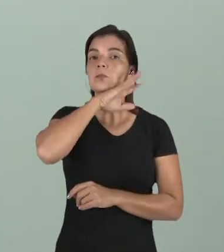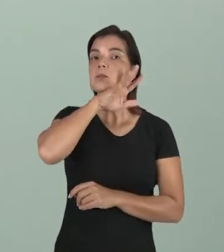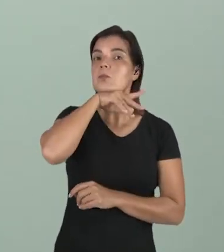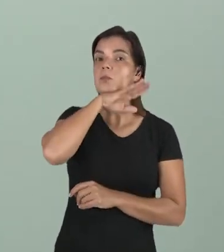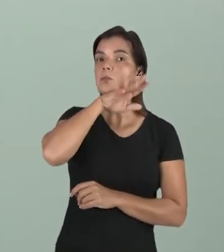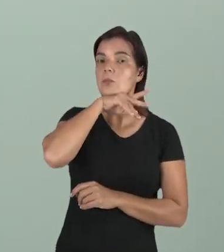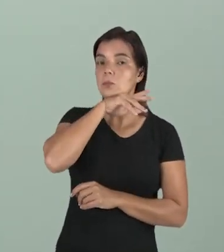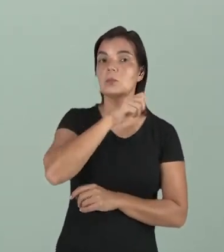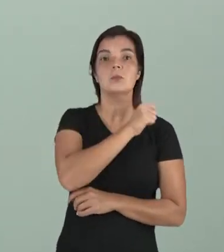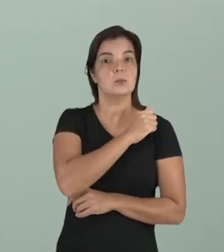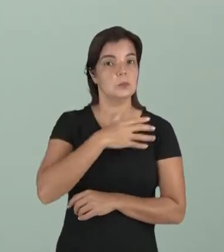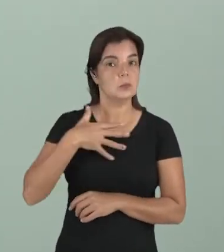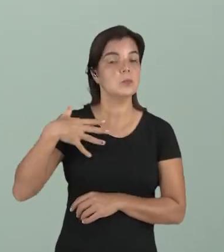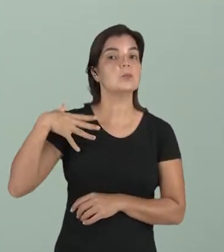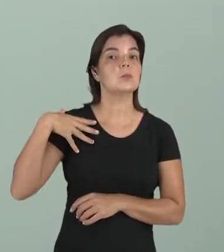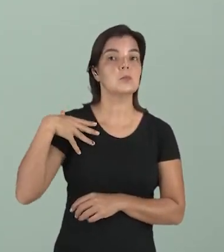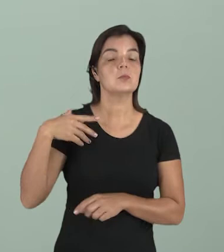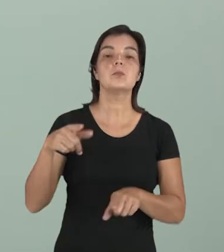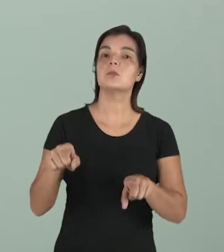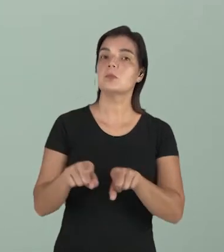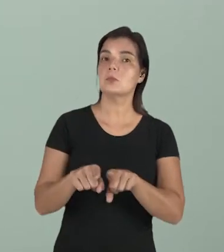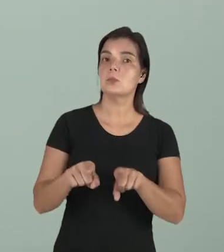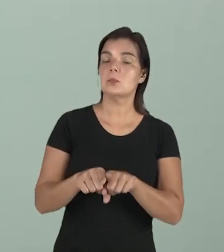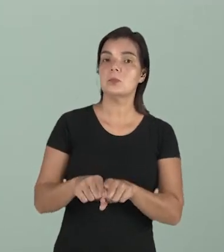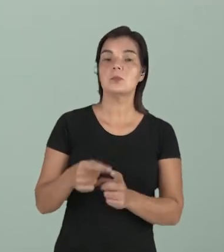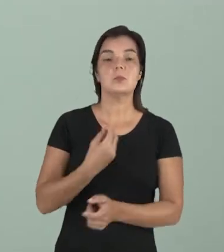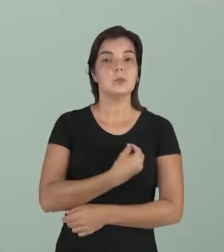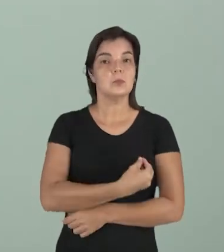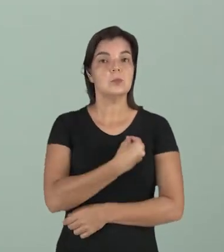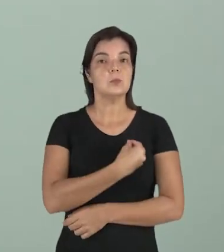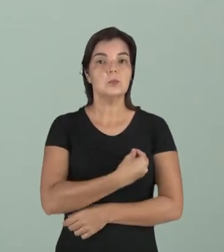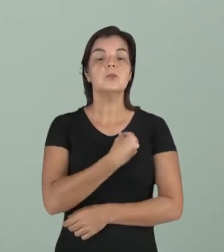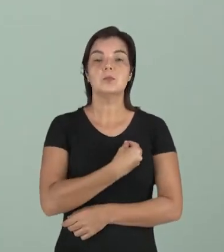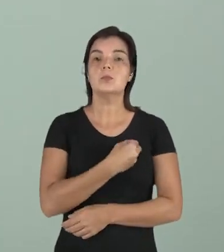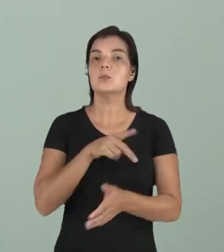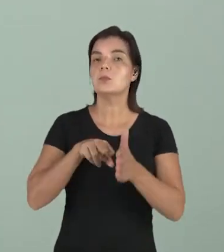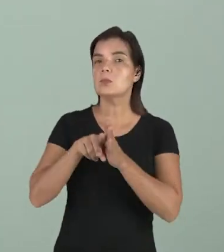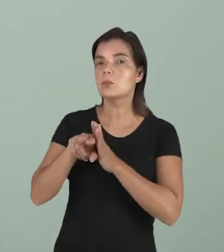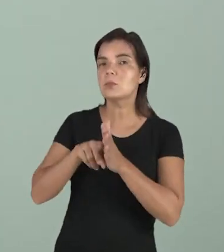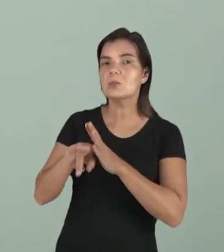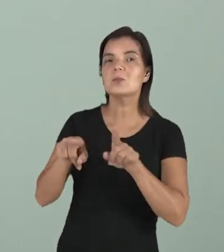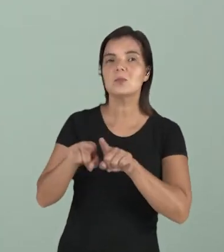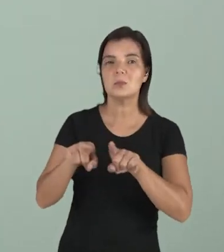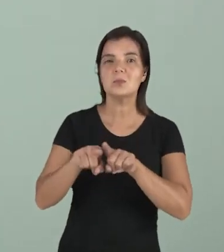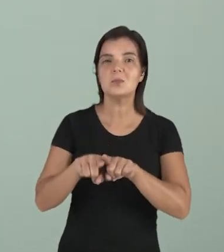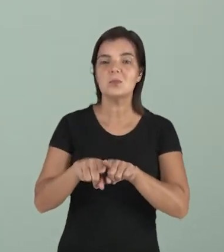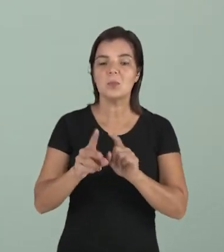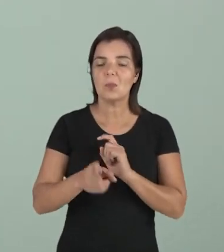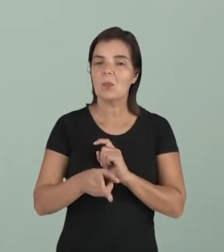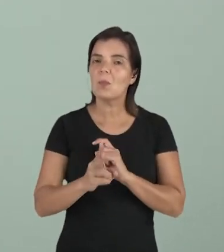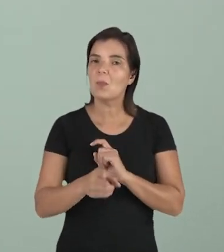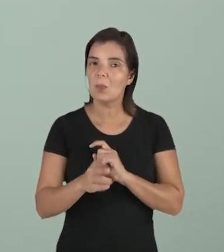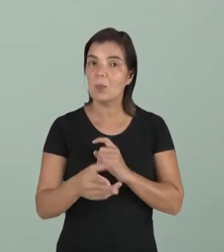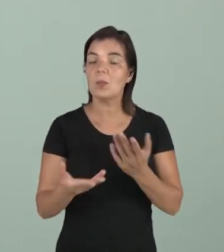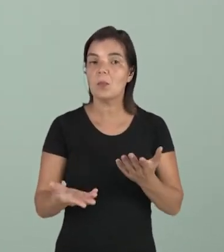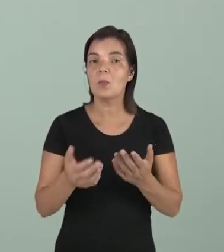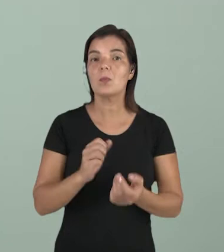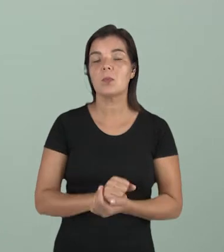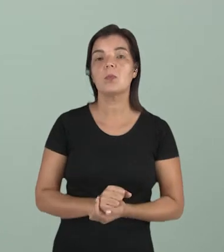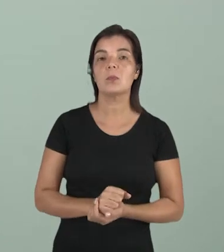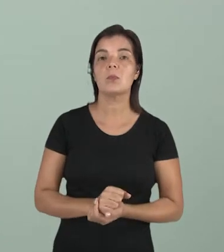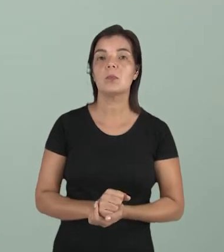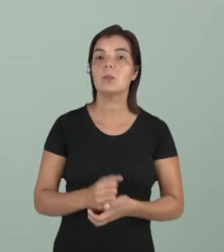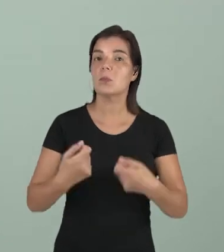animais. Isso é Aristóteles, que vivem aquela vida biológica, vegetativa, determinada